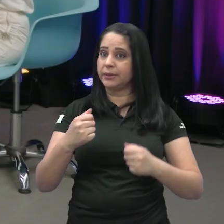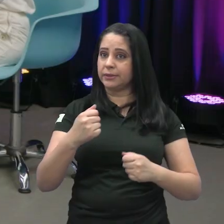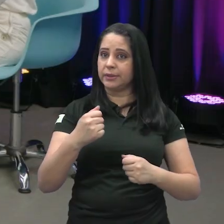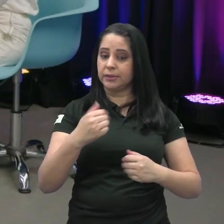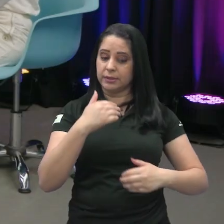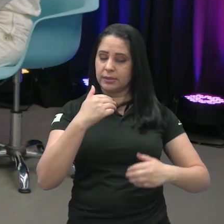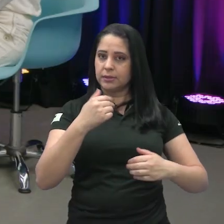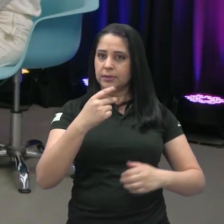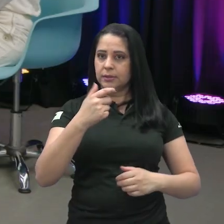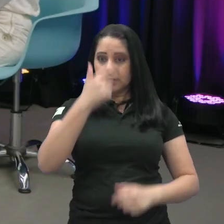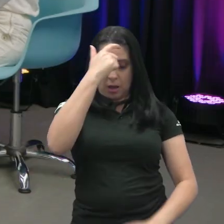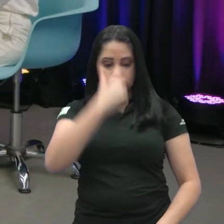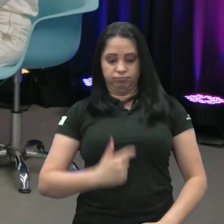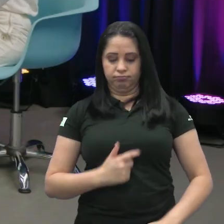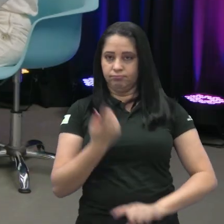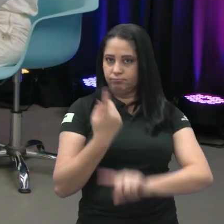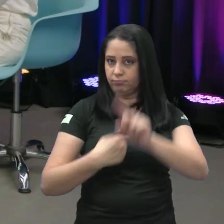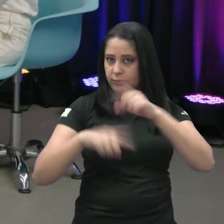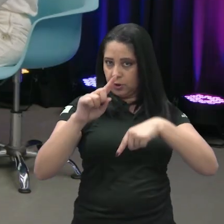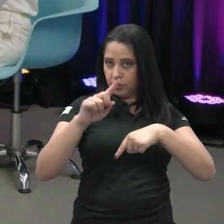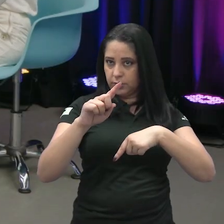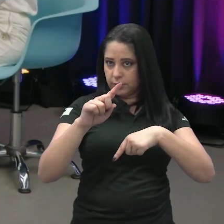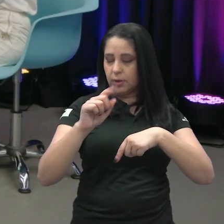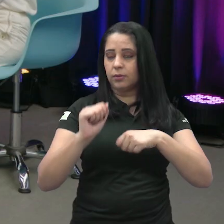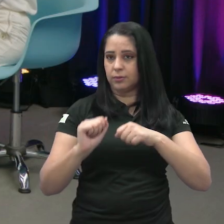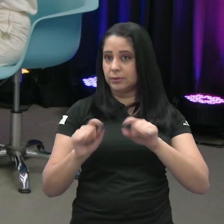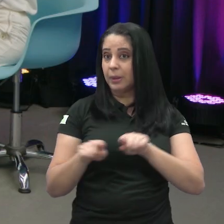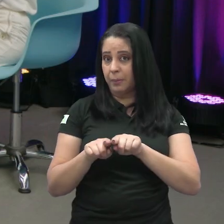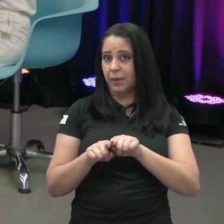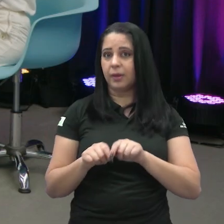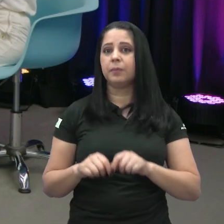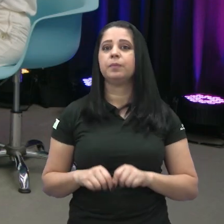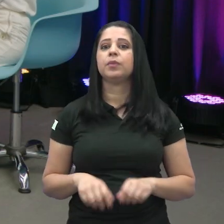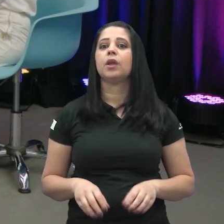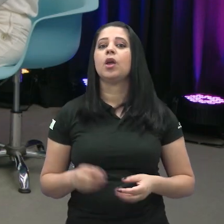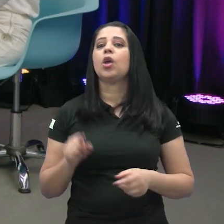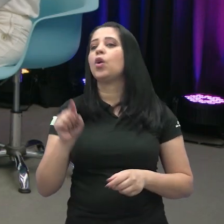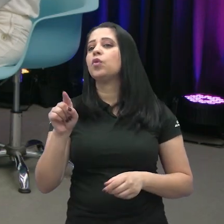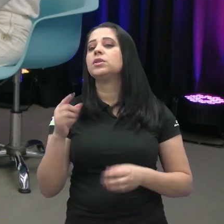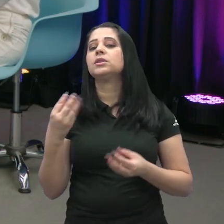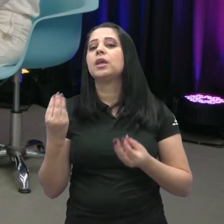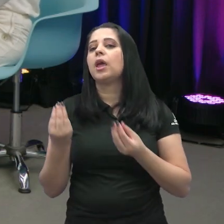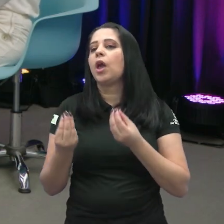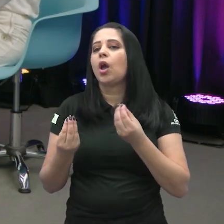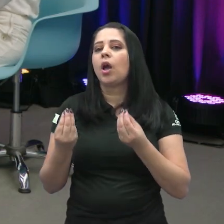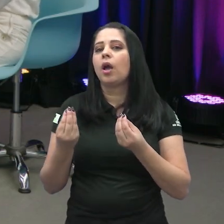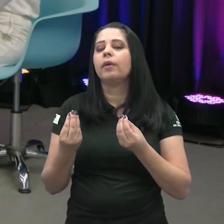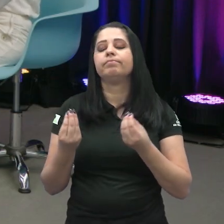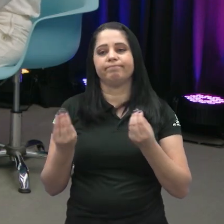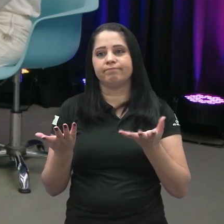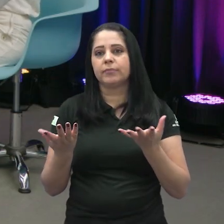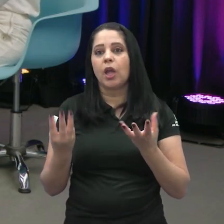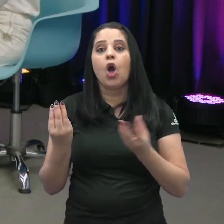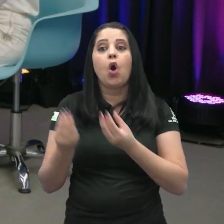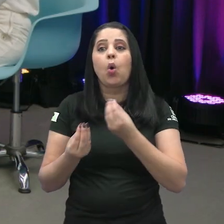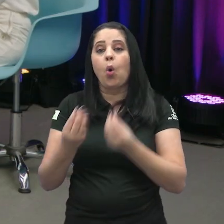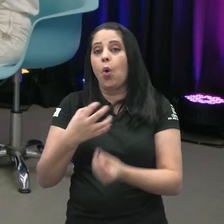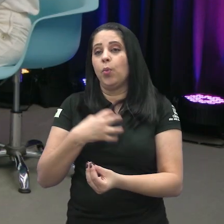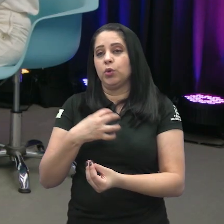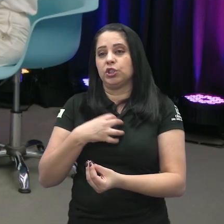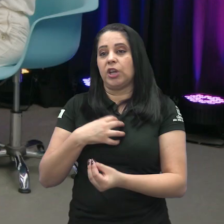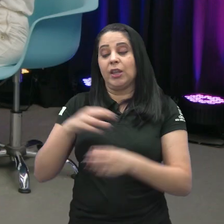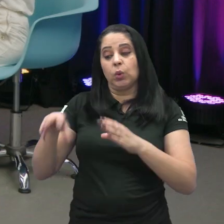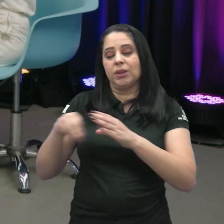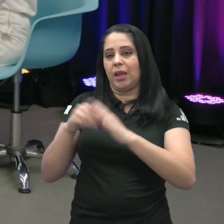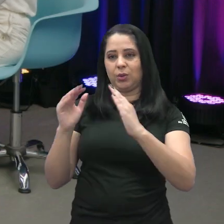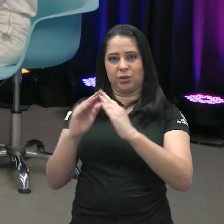Exato. Primeiro a gente se melhora quanto pessoa, para depois a gente evoluir profissionalmente. Como você tem sido no seu primeiro ambiente mais importante,